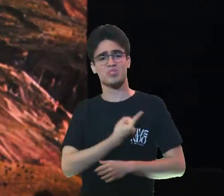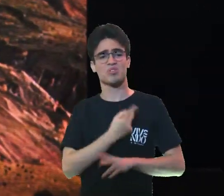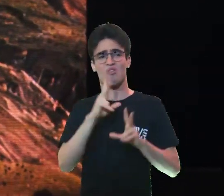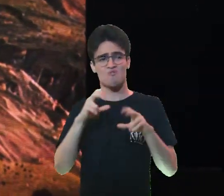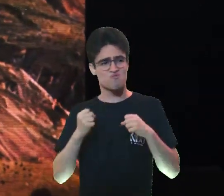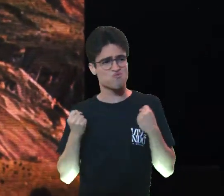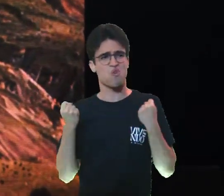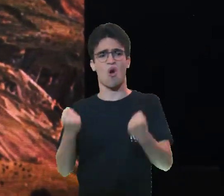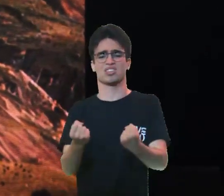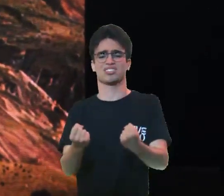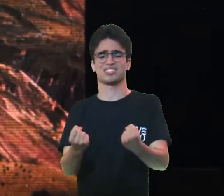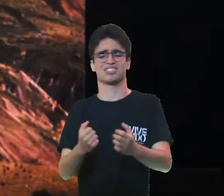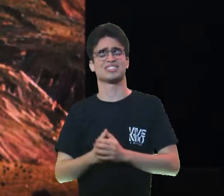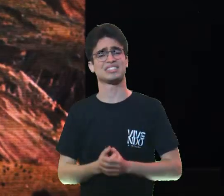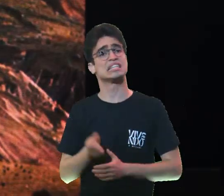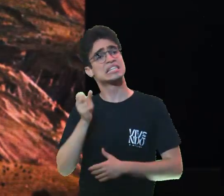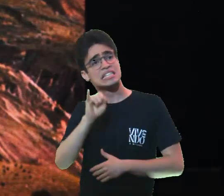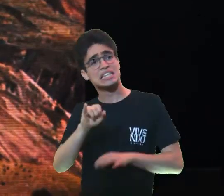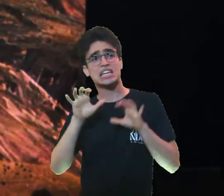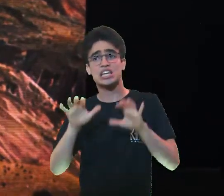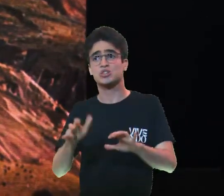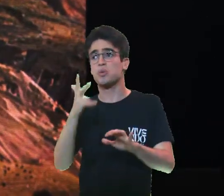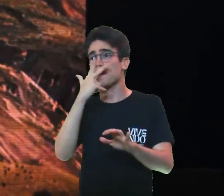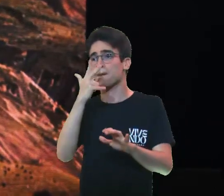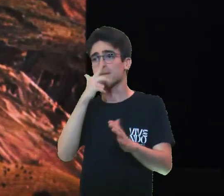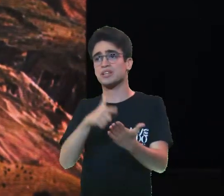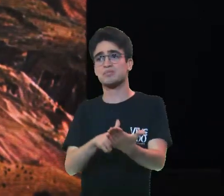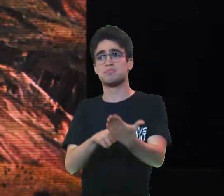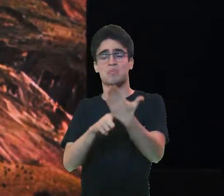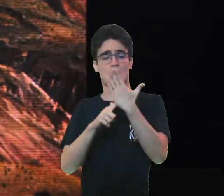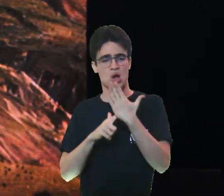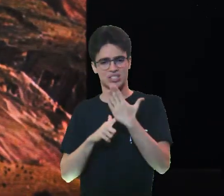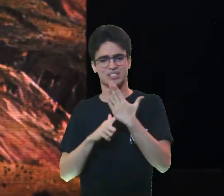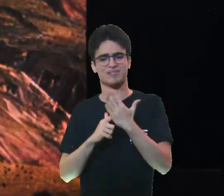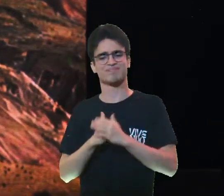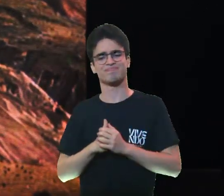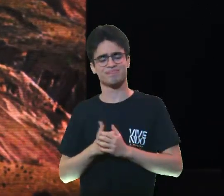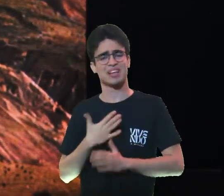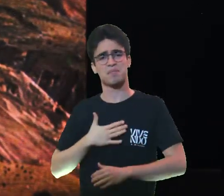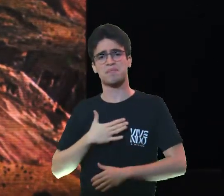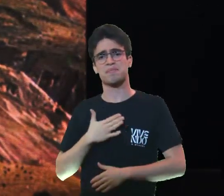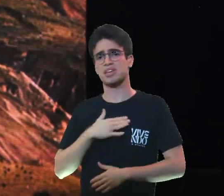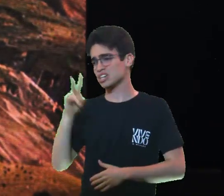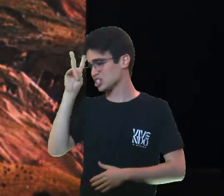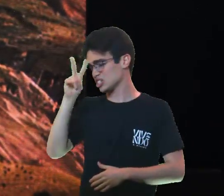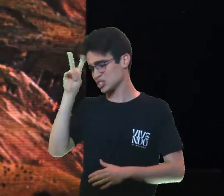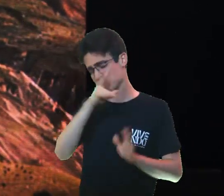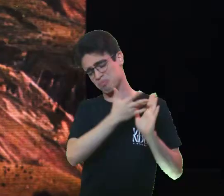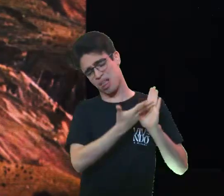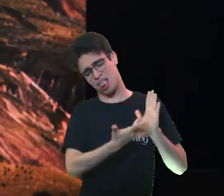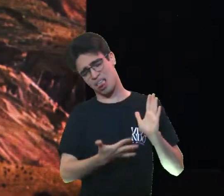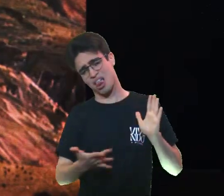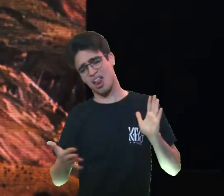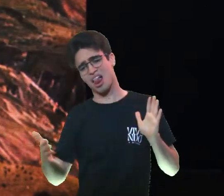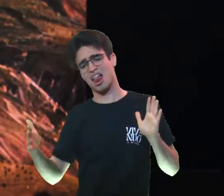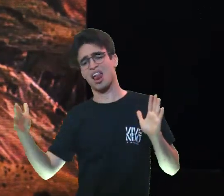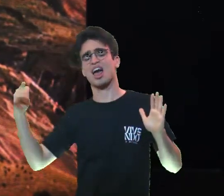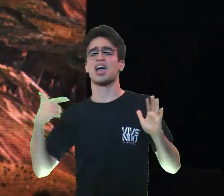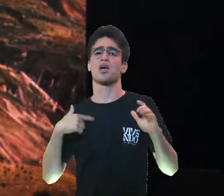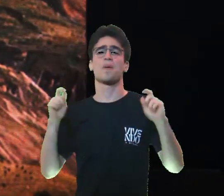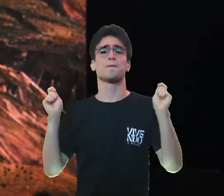tenho. E mesmo que isso me ensine, ao longo da minha jornada, levantar